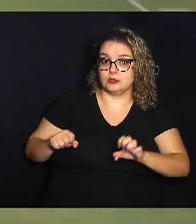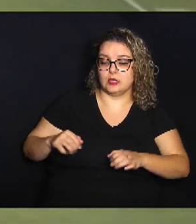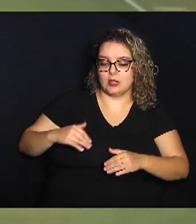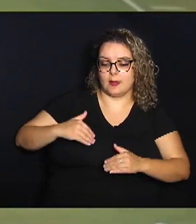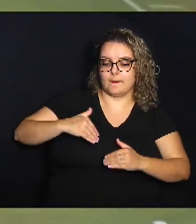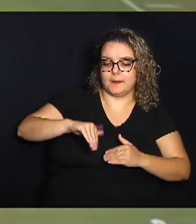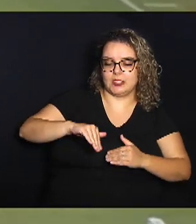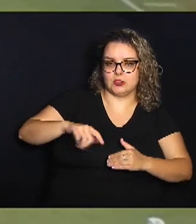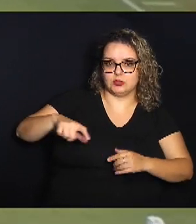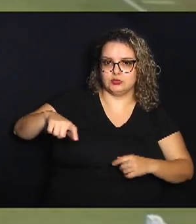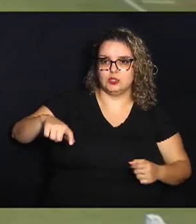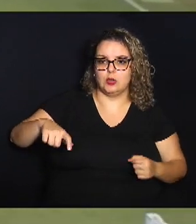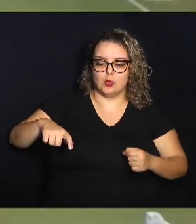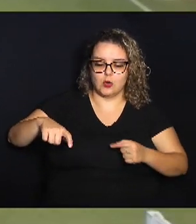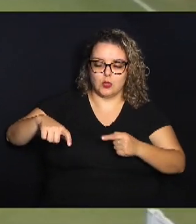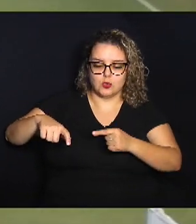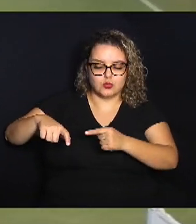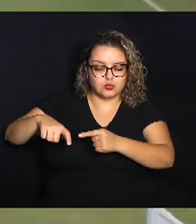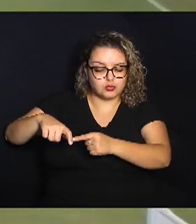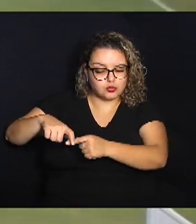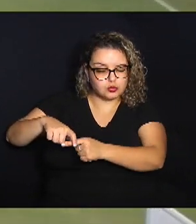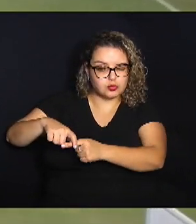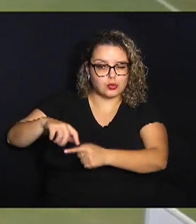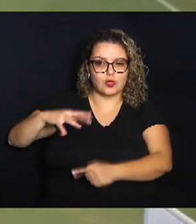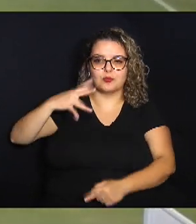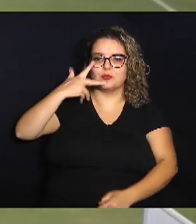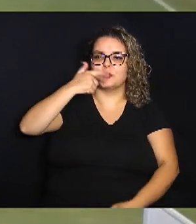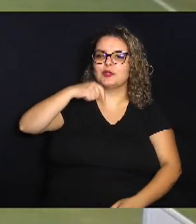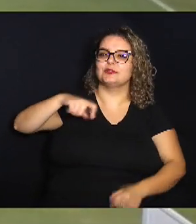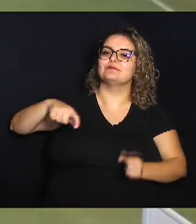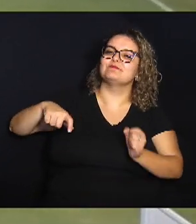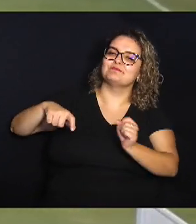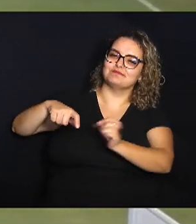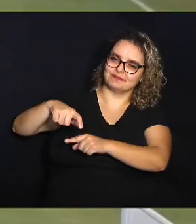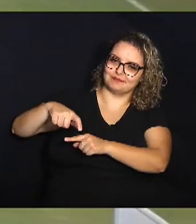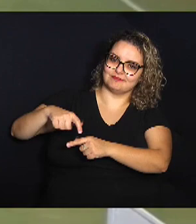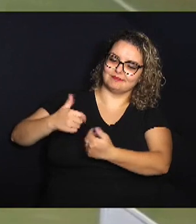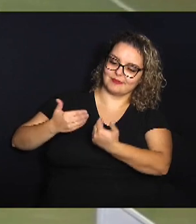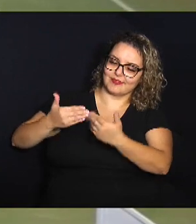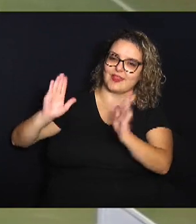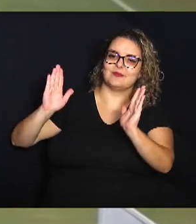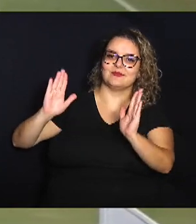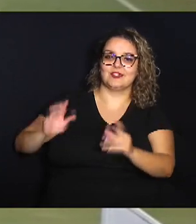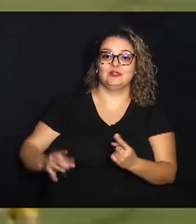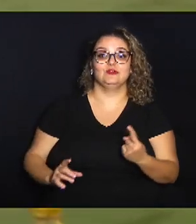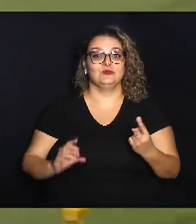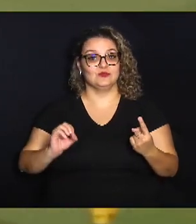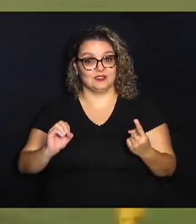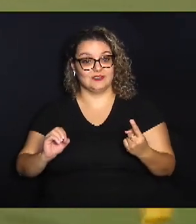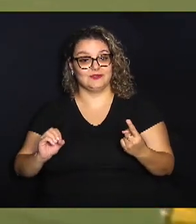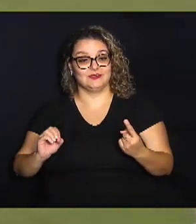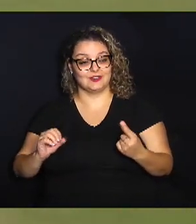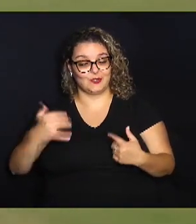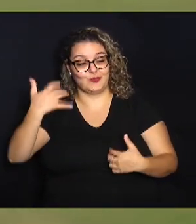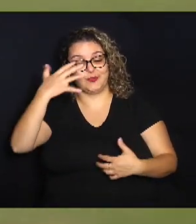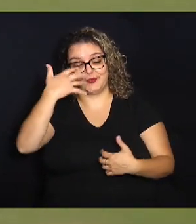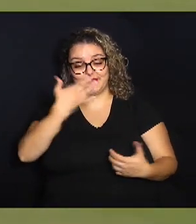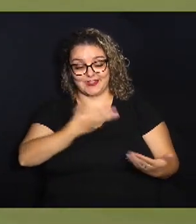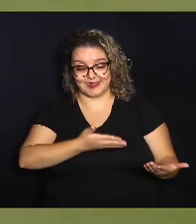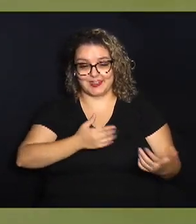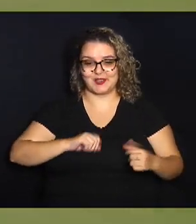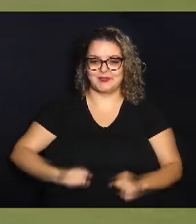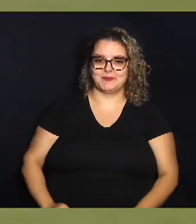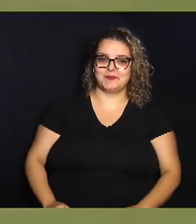e acertou o cantinho. Bonito gol e porteira aberta. 1-0 Macaca. Aos